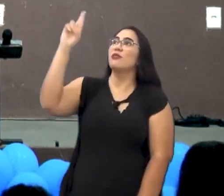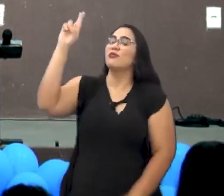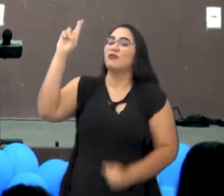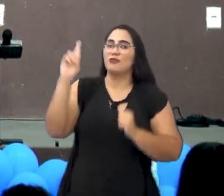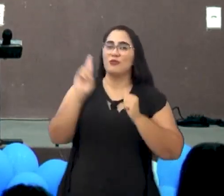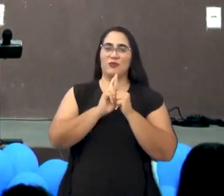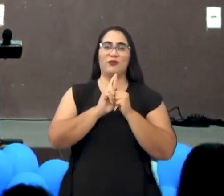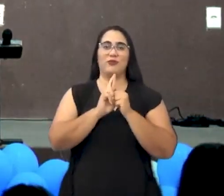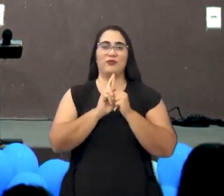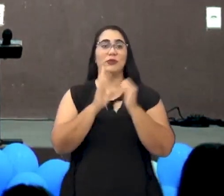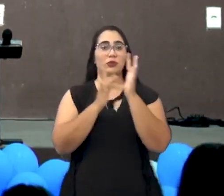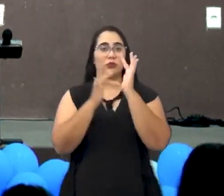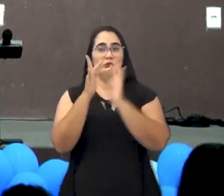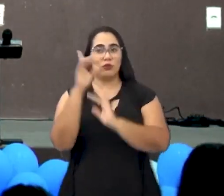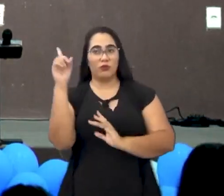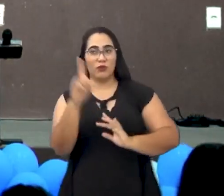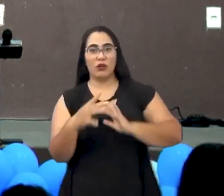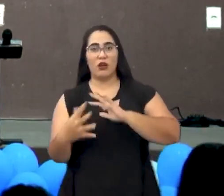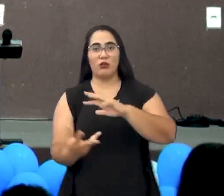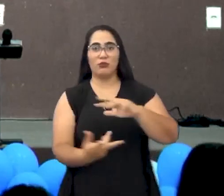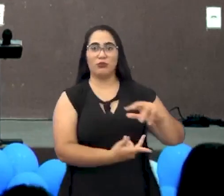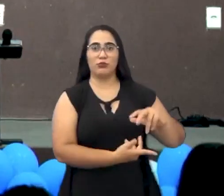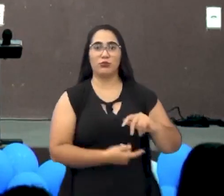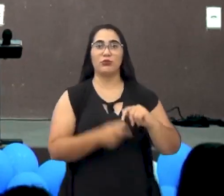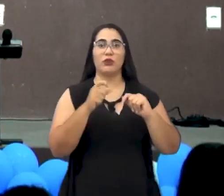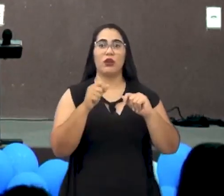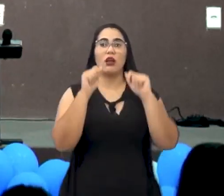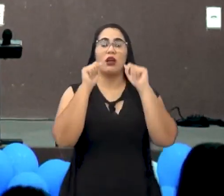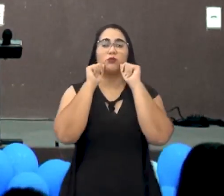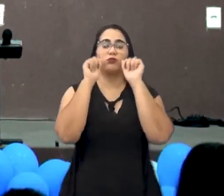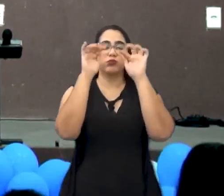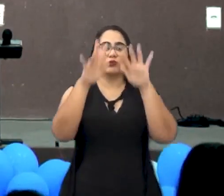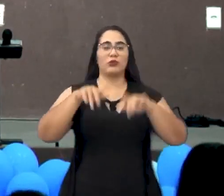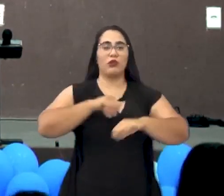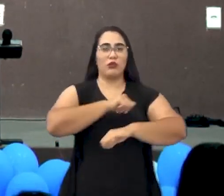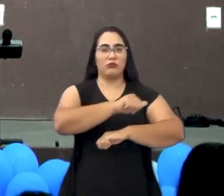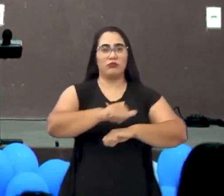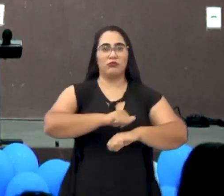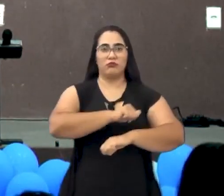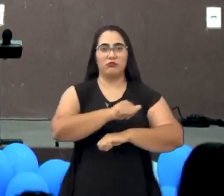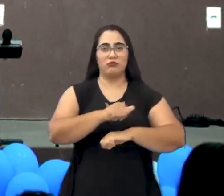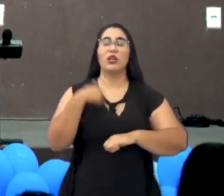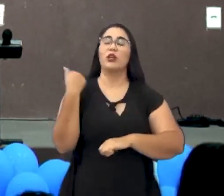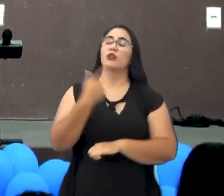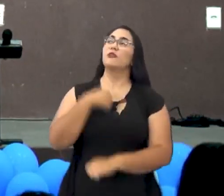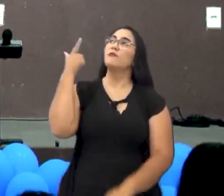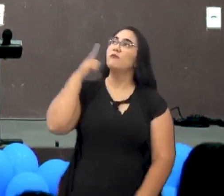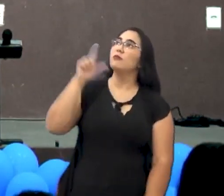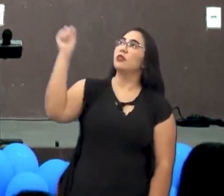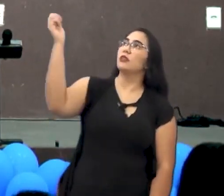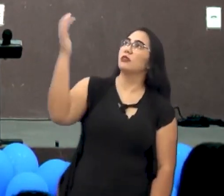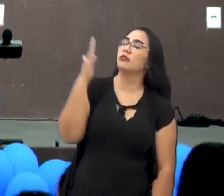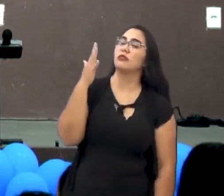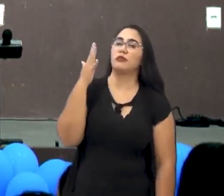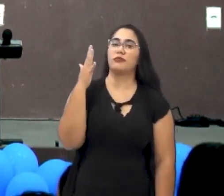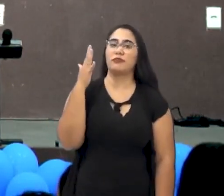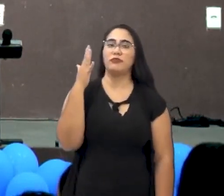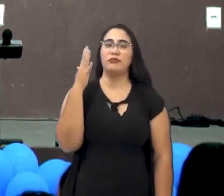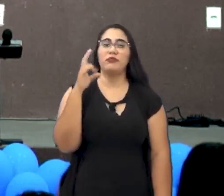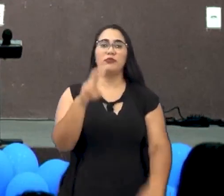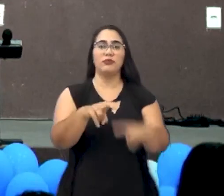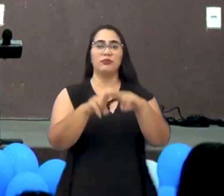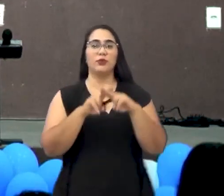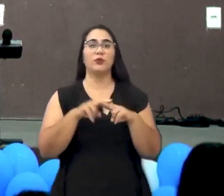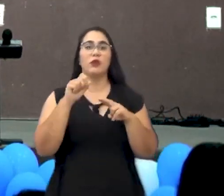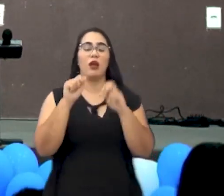Jesus veio ao mundo para que ele seja a bênção de Abraão, que nos tornaria alvos dessa graça. Por isso,